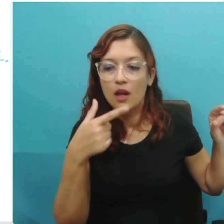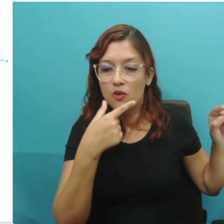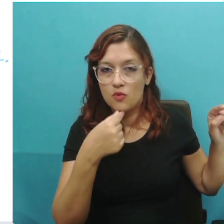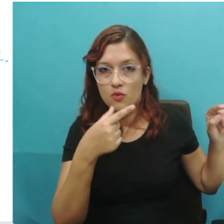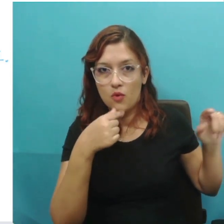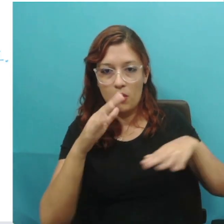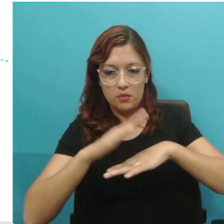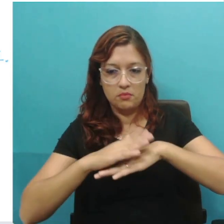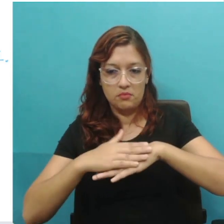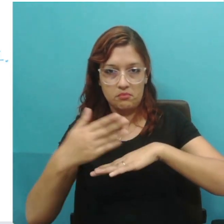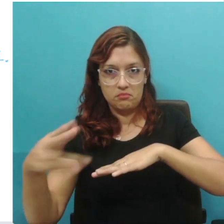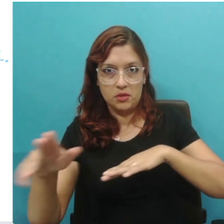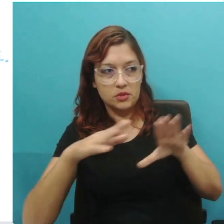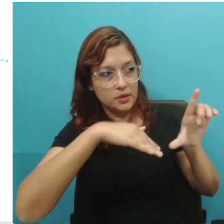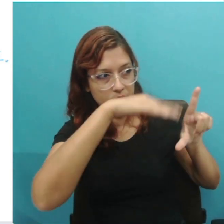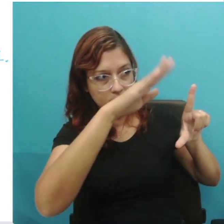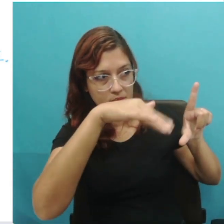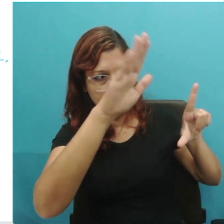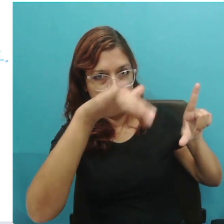a pintura,